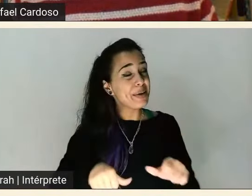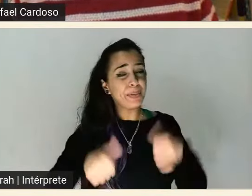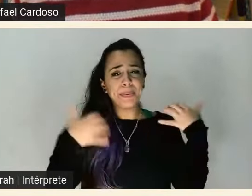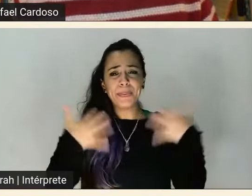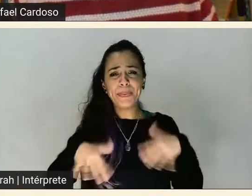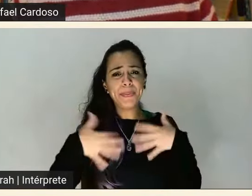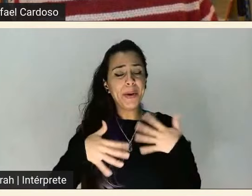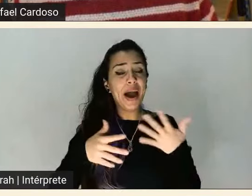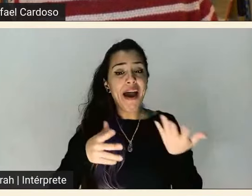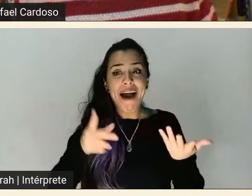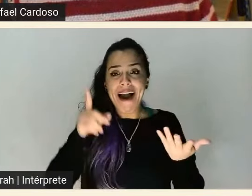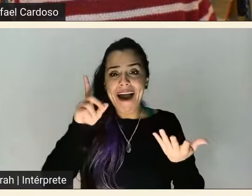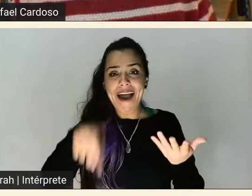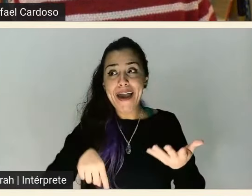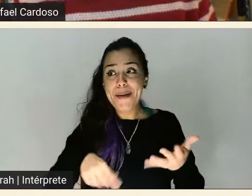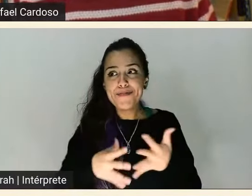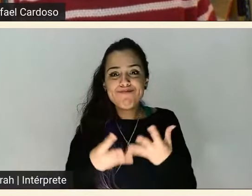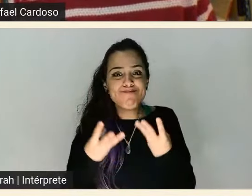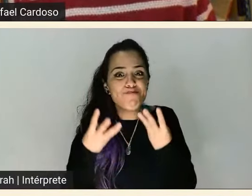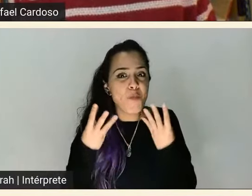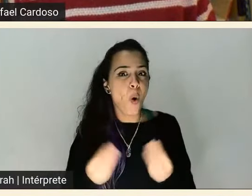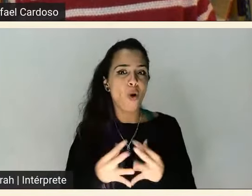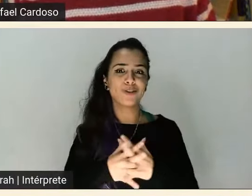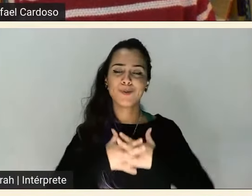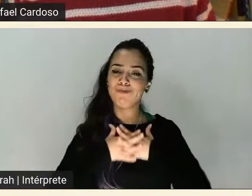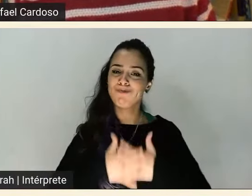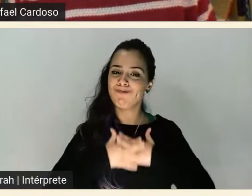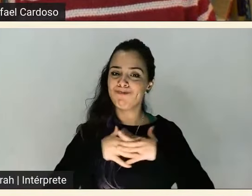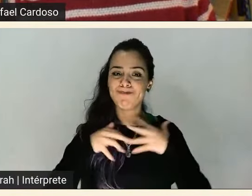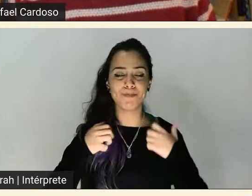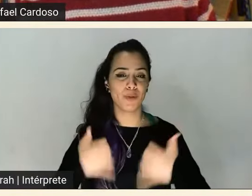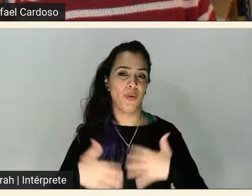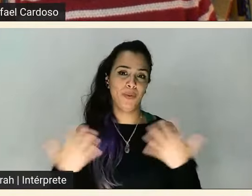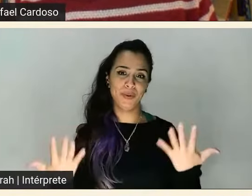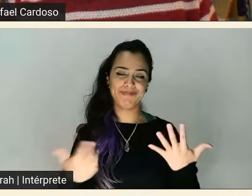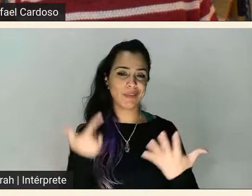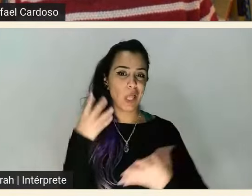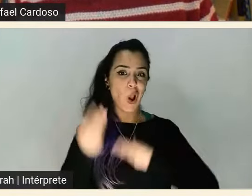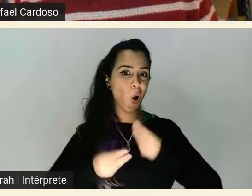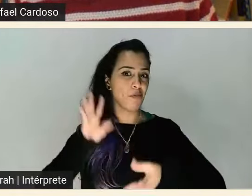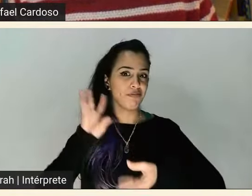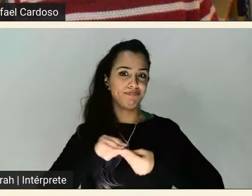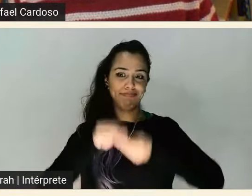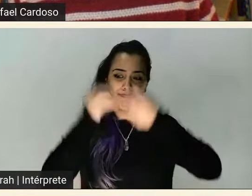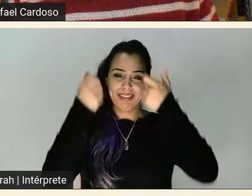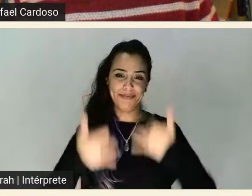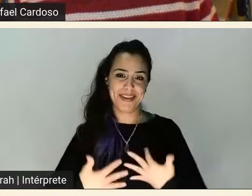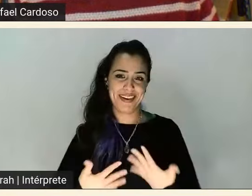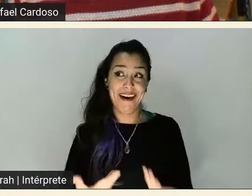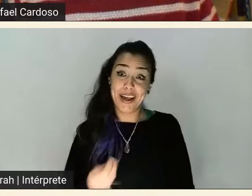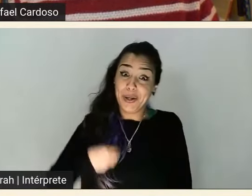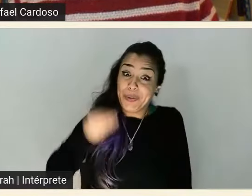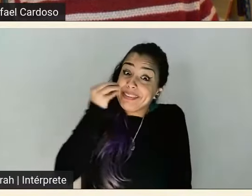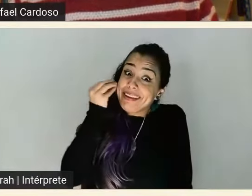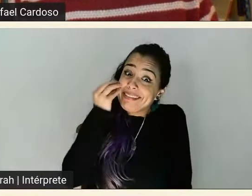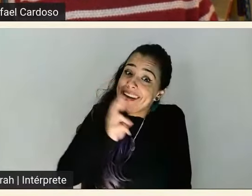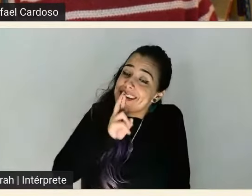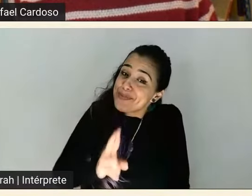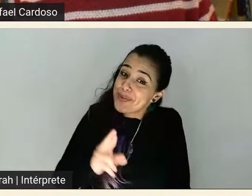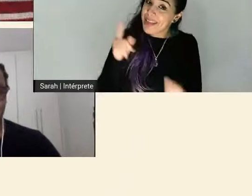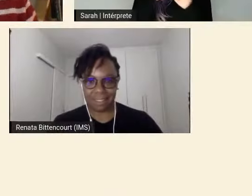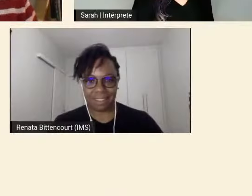de uma questão altamente complexa. Essa é a minha tentativa de resposta para a primeira pergunta, pode